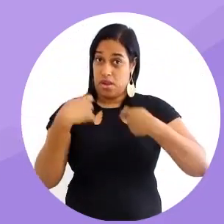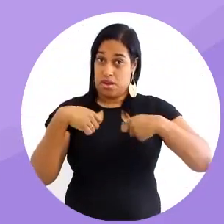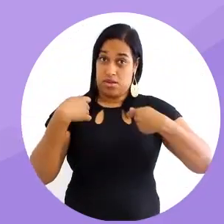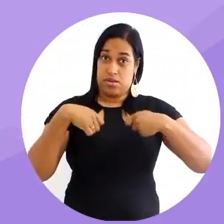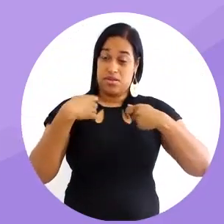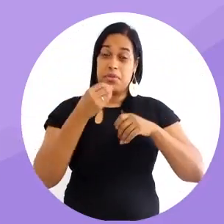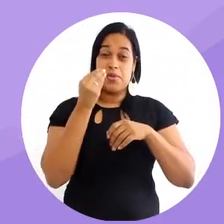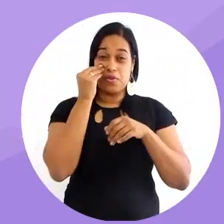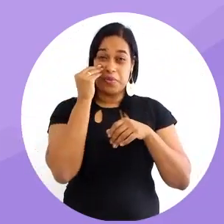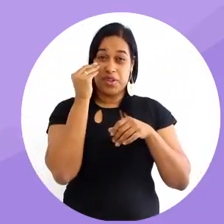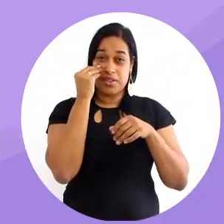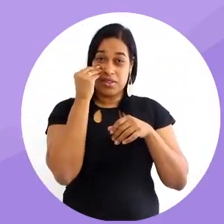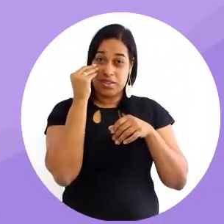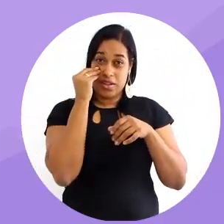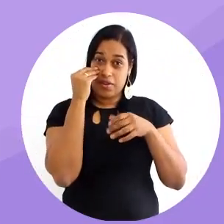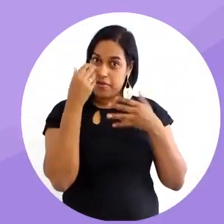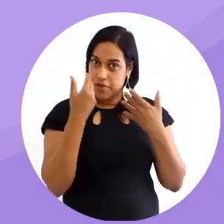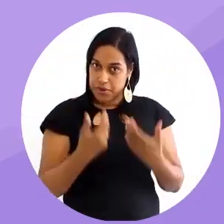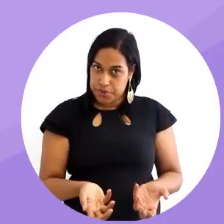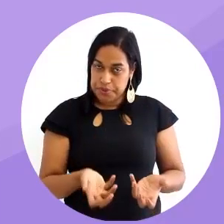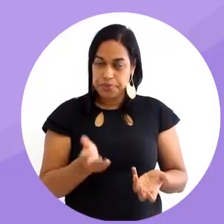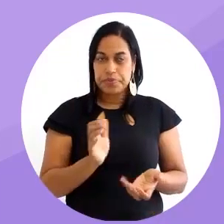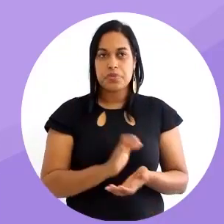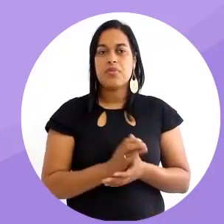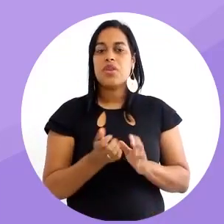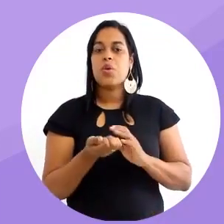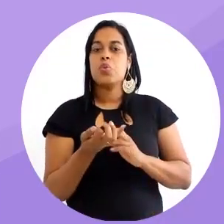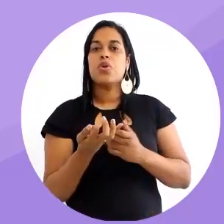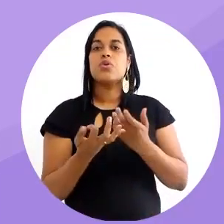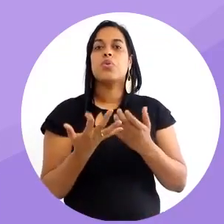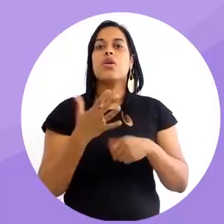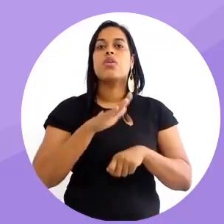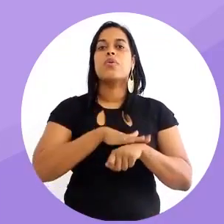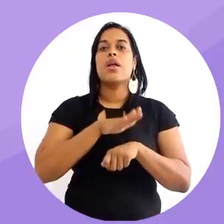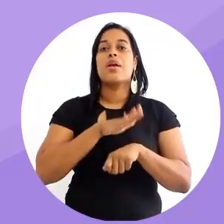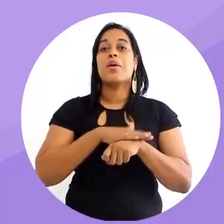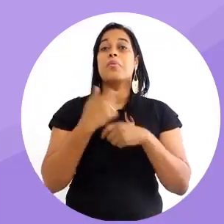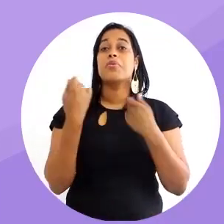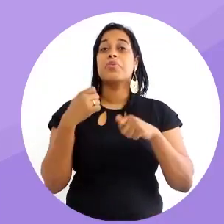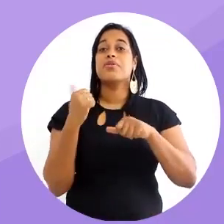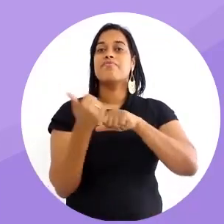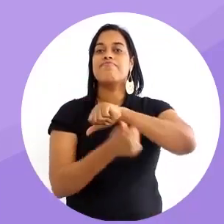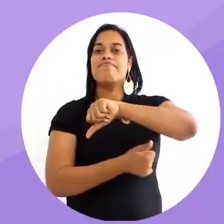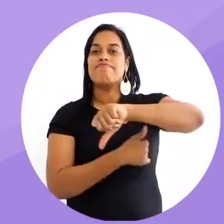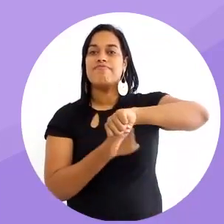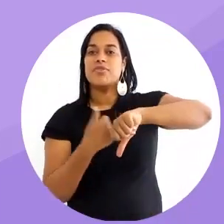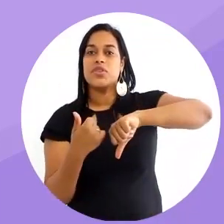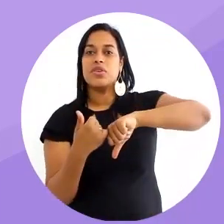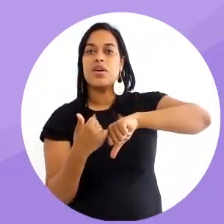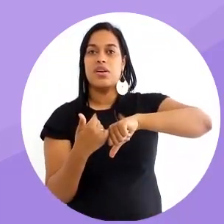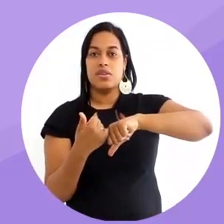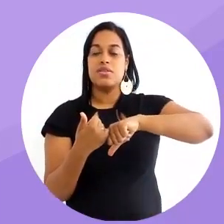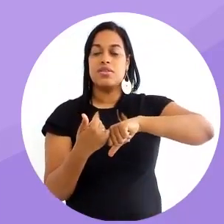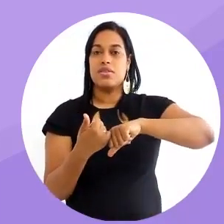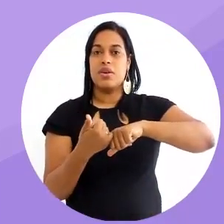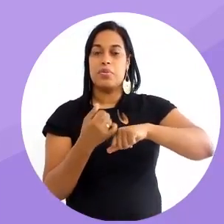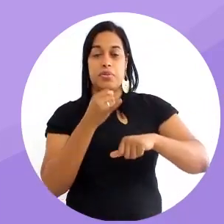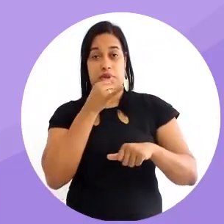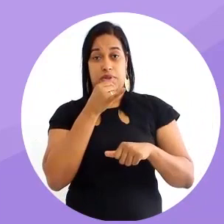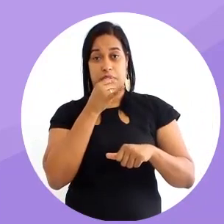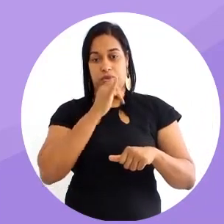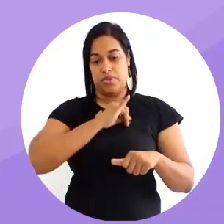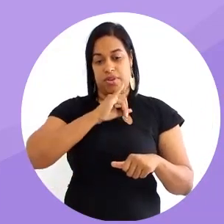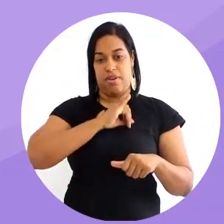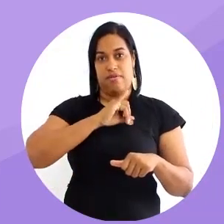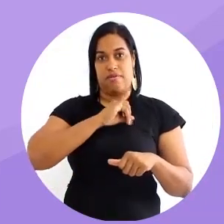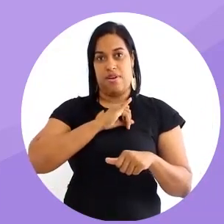desses tratamentos mais específicos com relação à manutenção, de quanto em quanto tempo essa manutenção precisa ser dada? Quanto menor for o intervalo